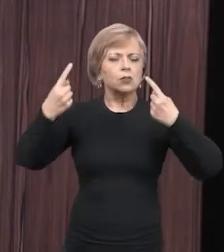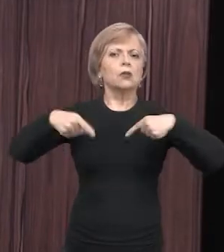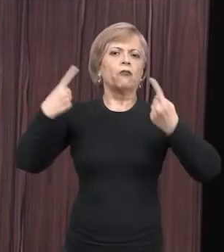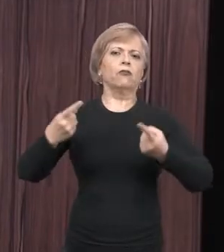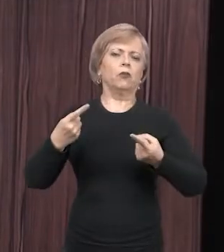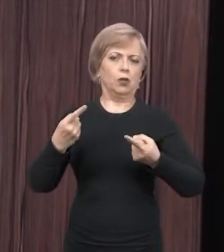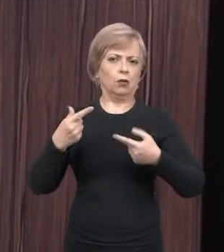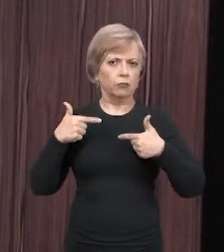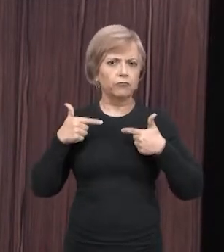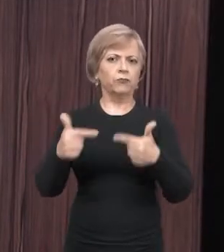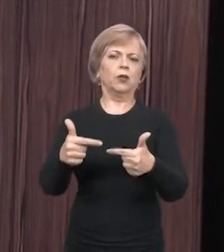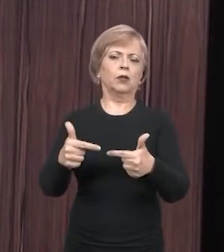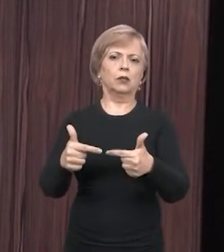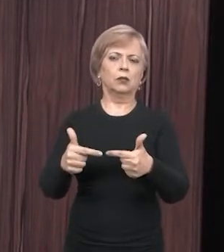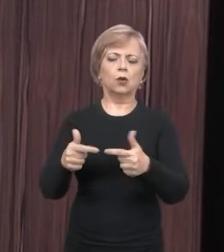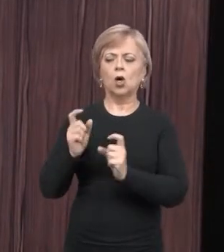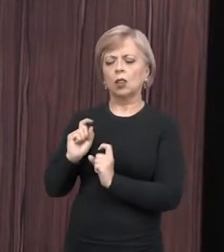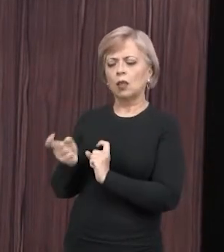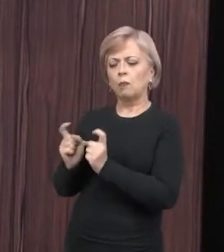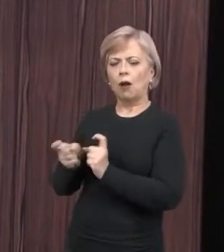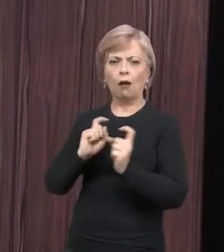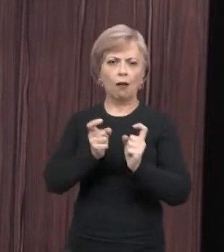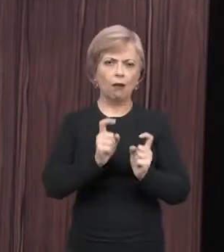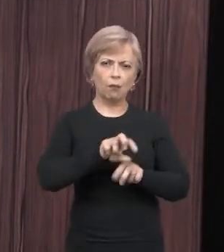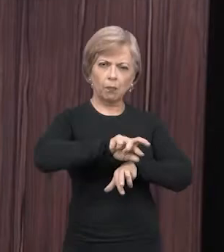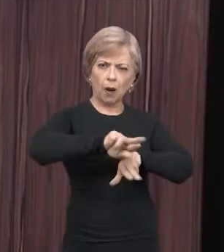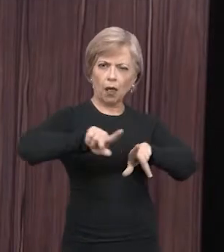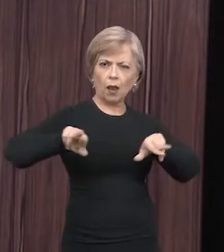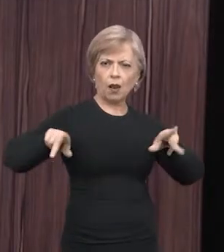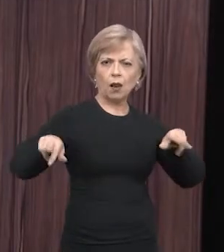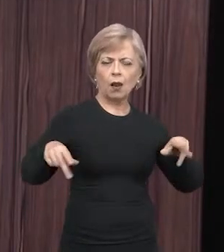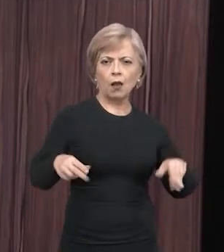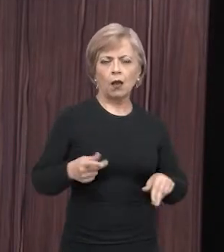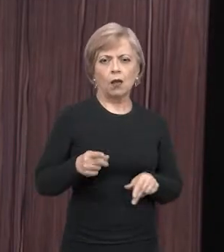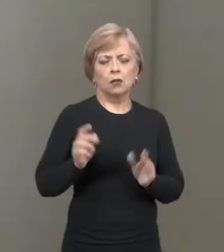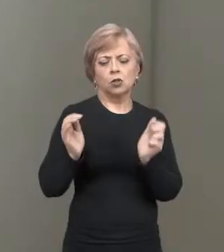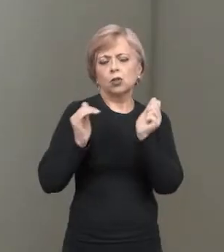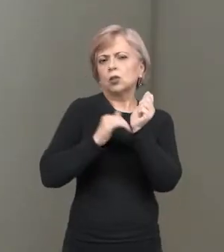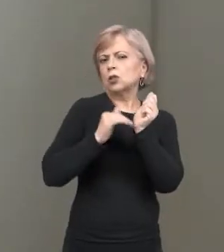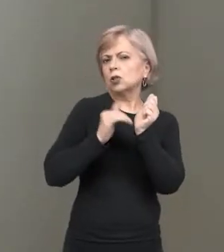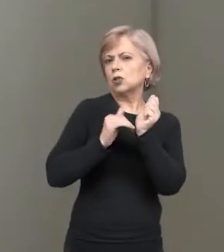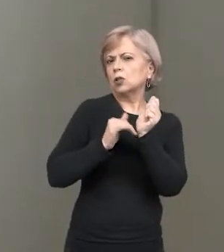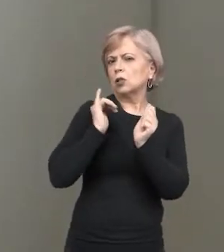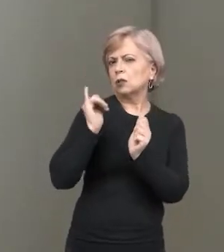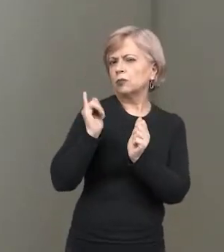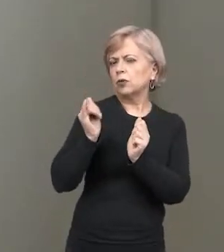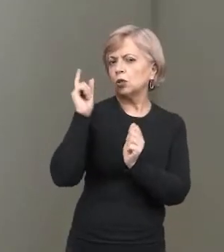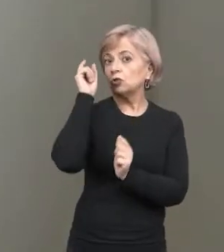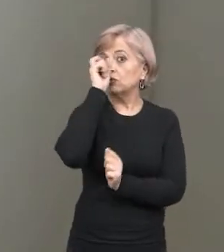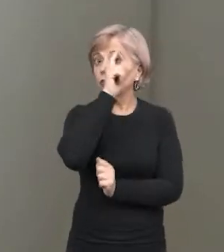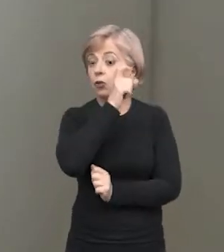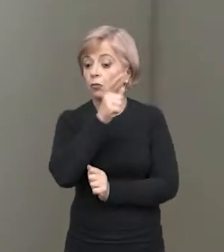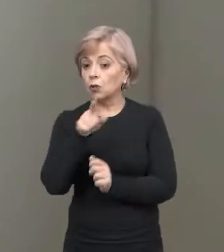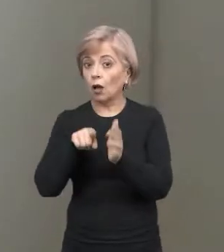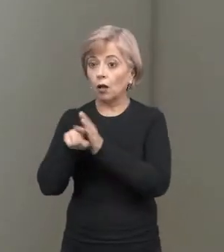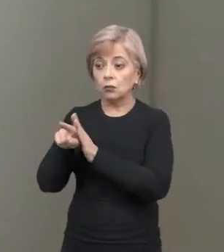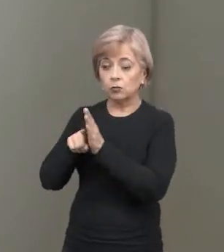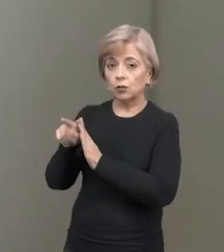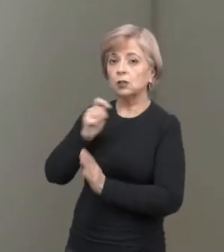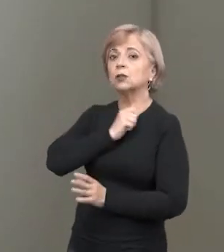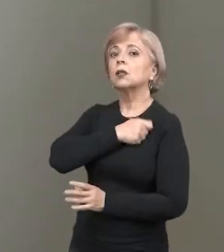enfrentar. Inúmeros debates, alegações de sigilo, dificuldades de investigação,